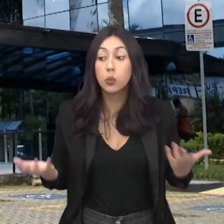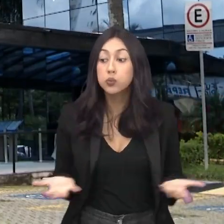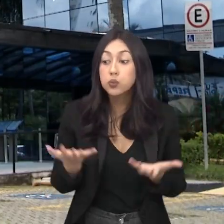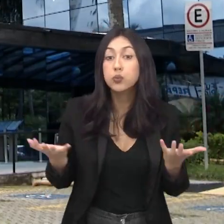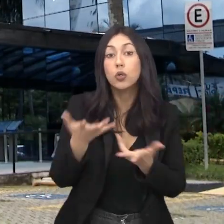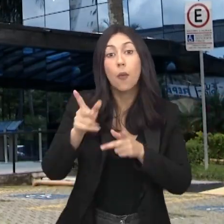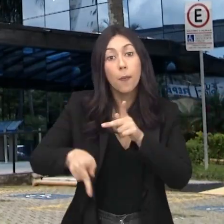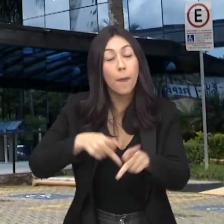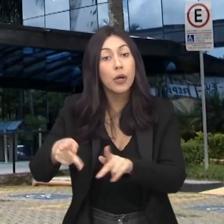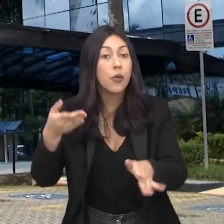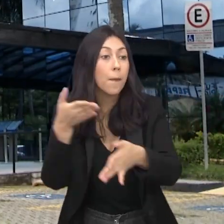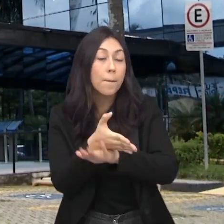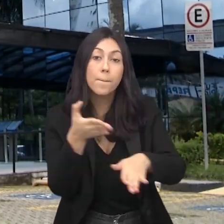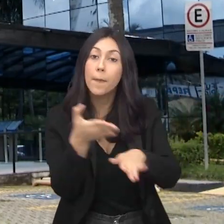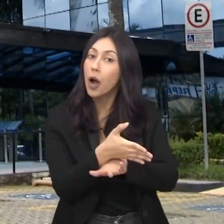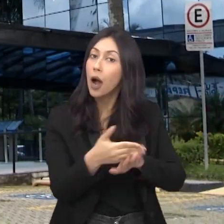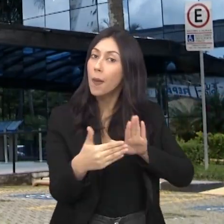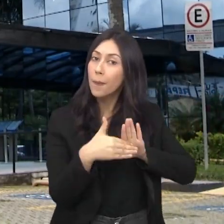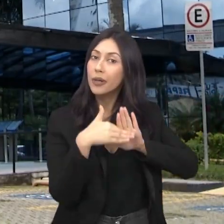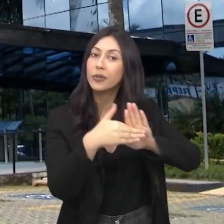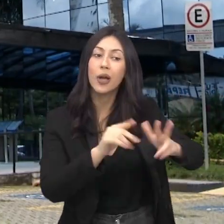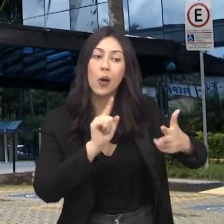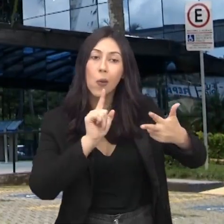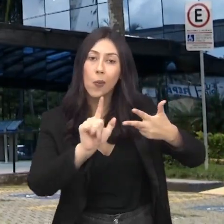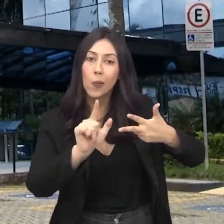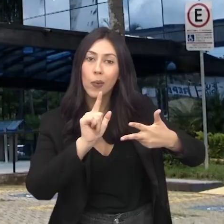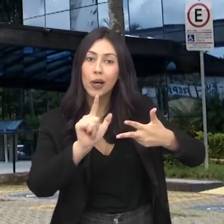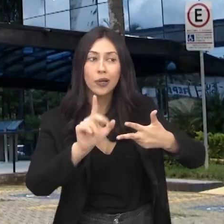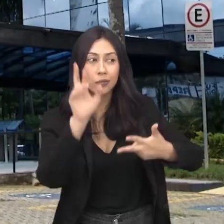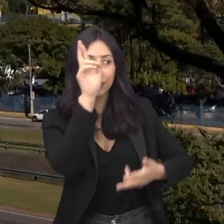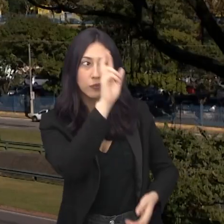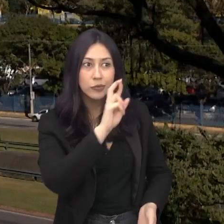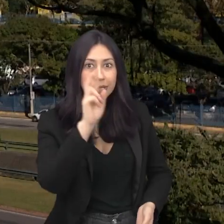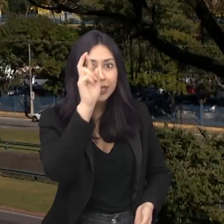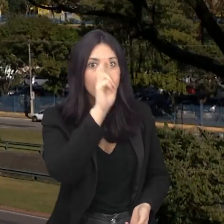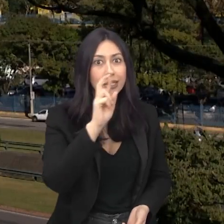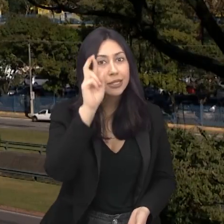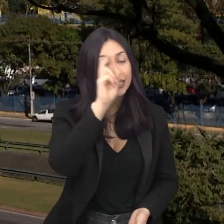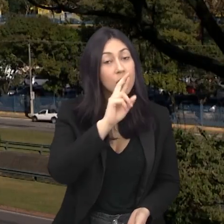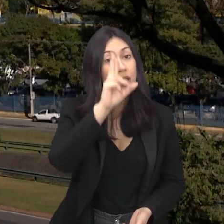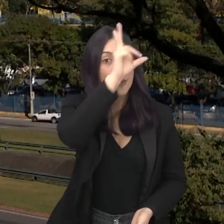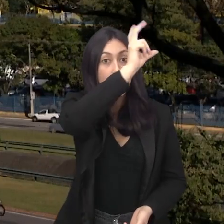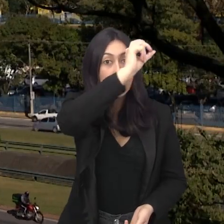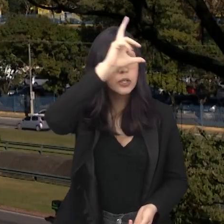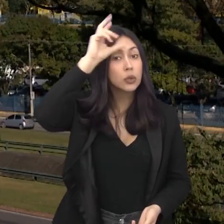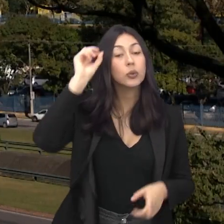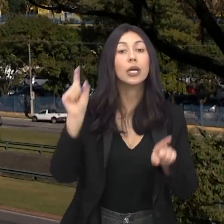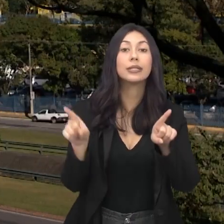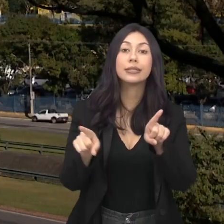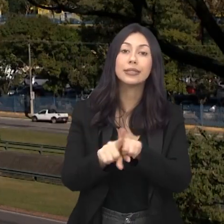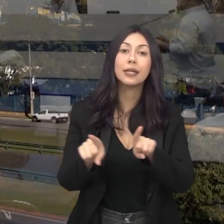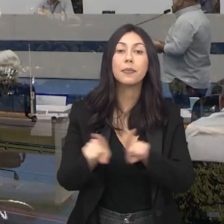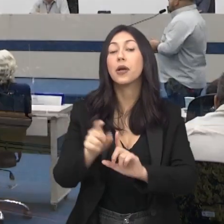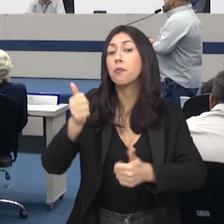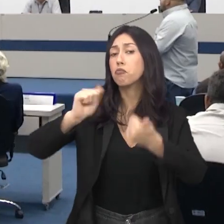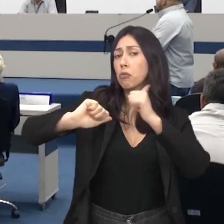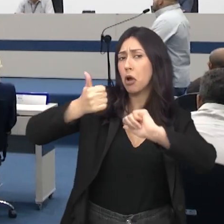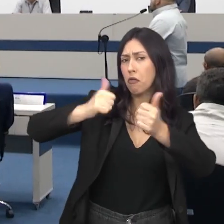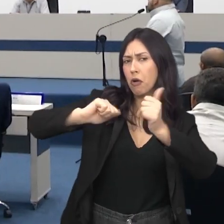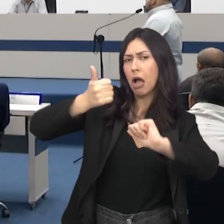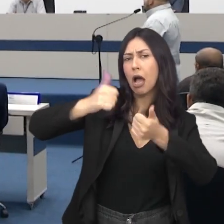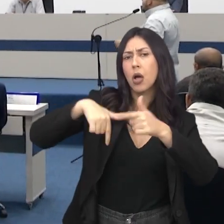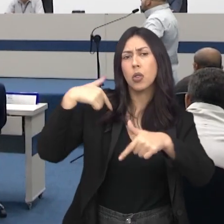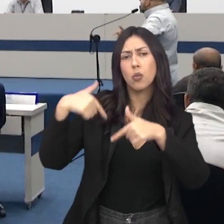incentivada pelos vereadores, tanto para auxiliar o Poder Legislativo na fiscalização do trabalho feito pela Prefeitura, quanto